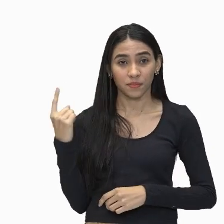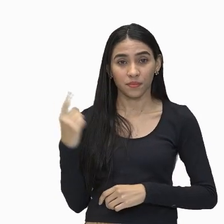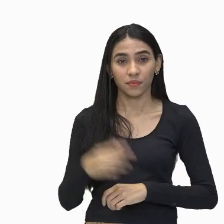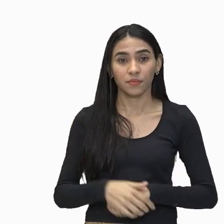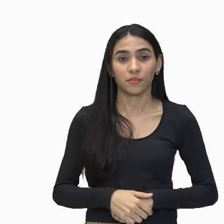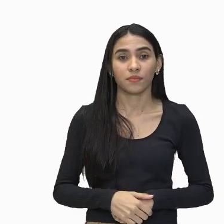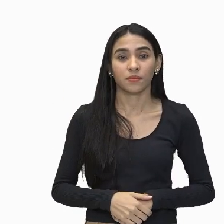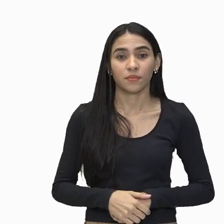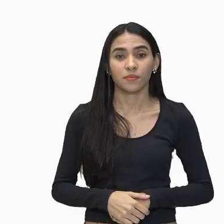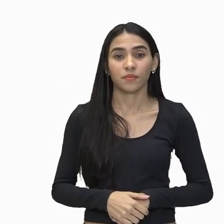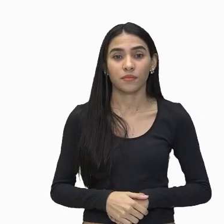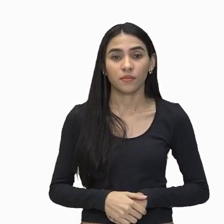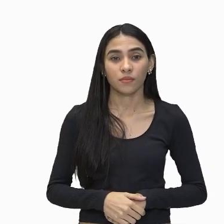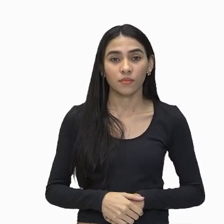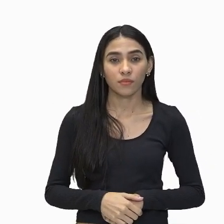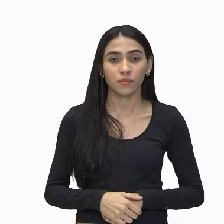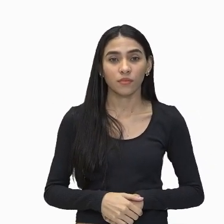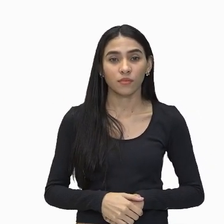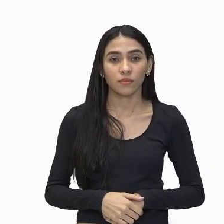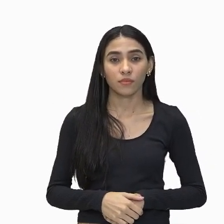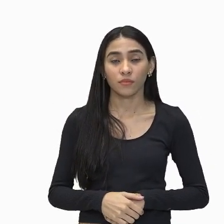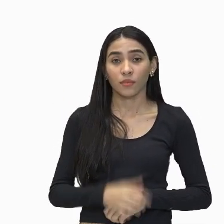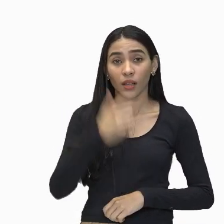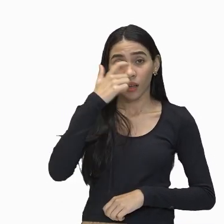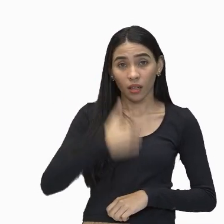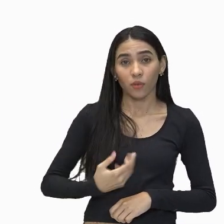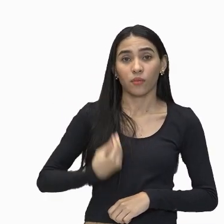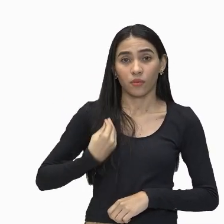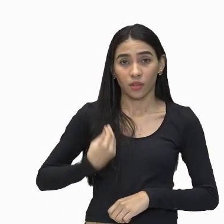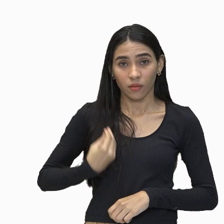lá. Então, eu existo, não é